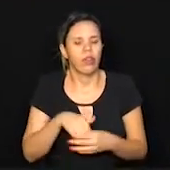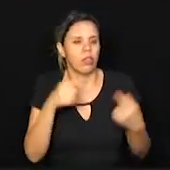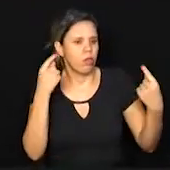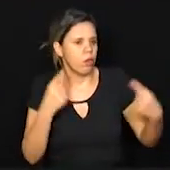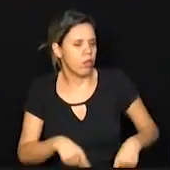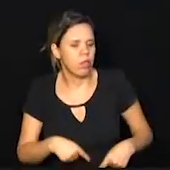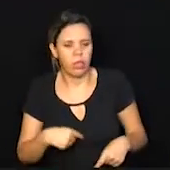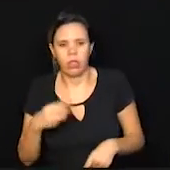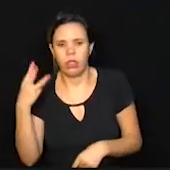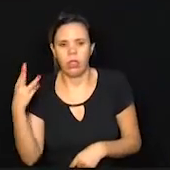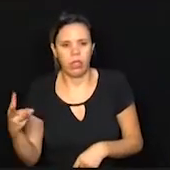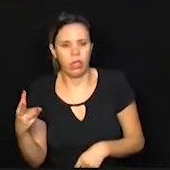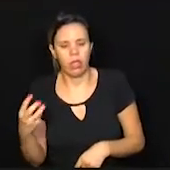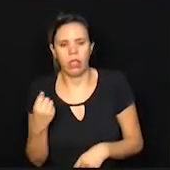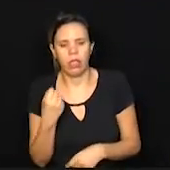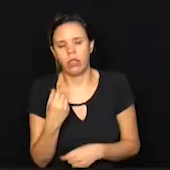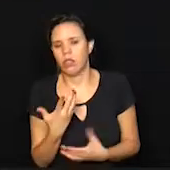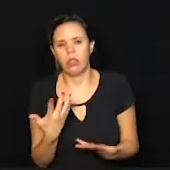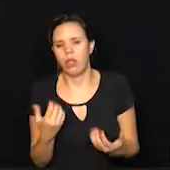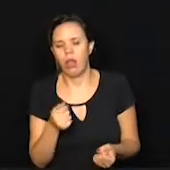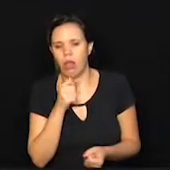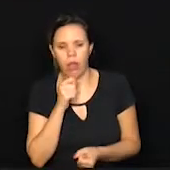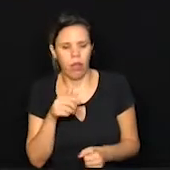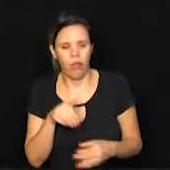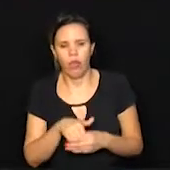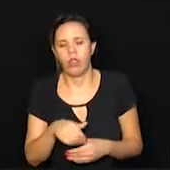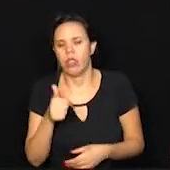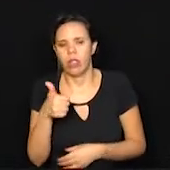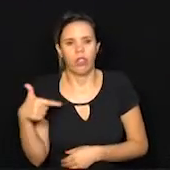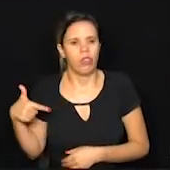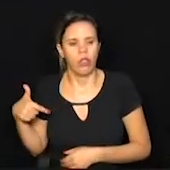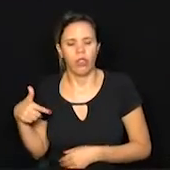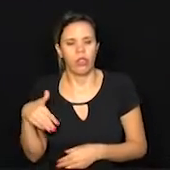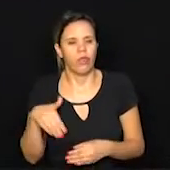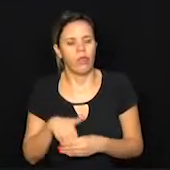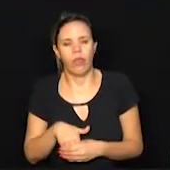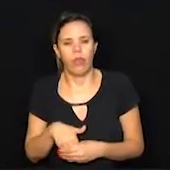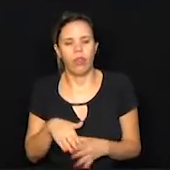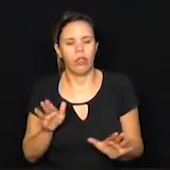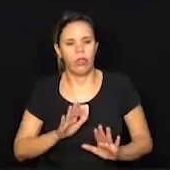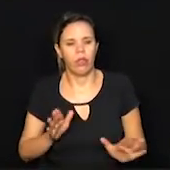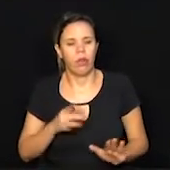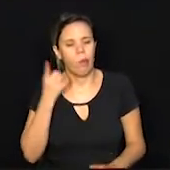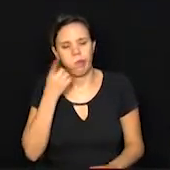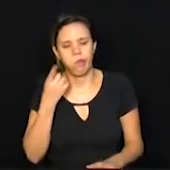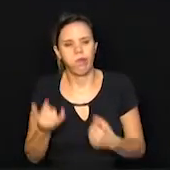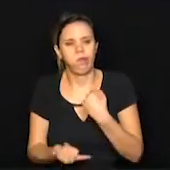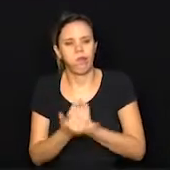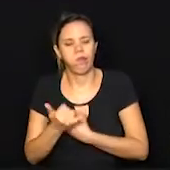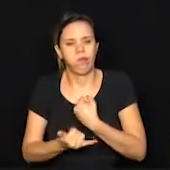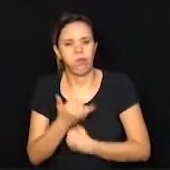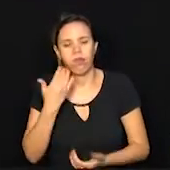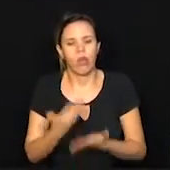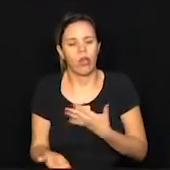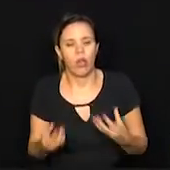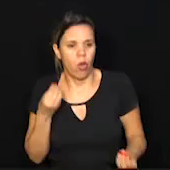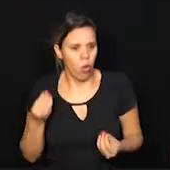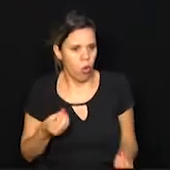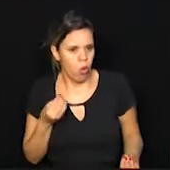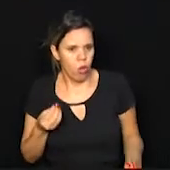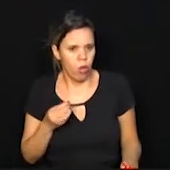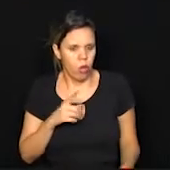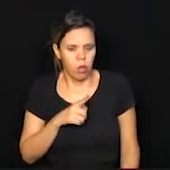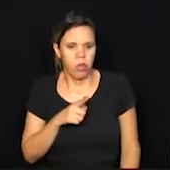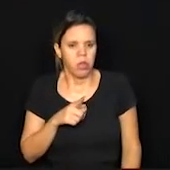contra e três abstenções e 112 deputados que se ausentaram aí você descubra que perdeu como é que perdeu